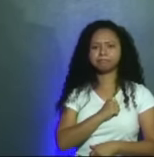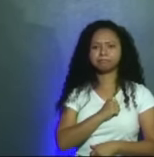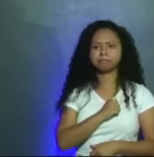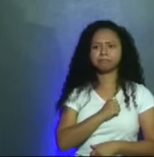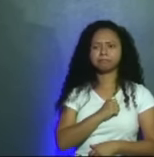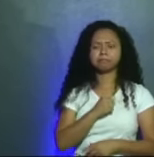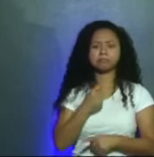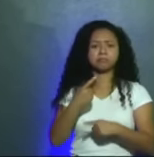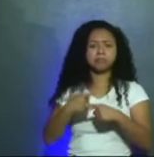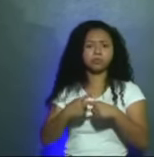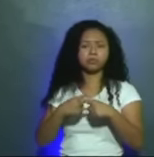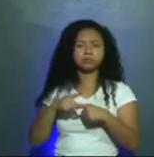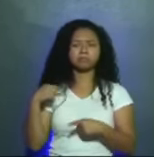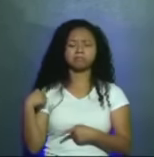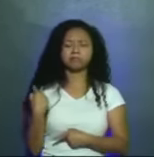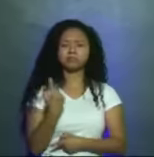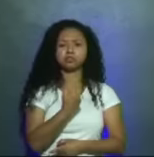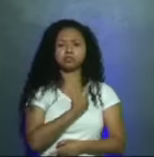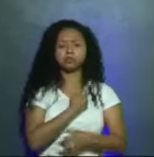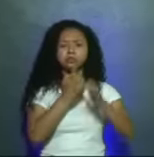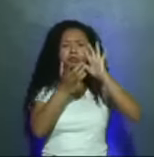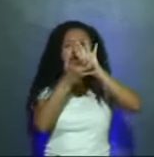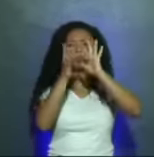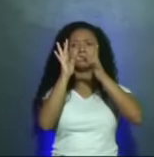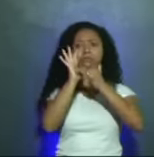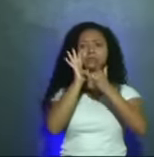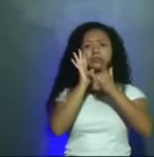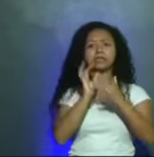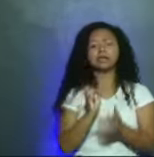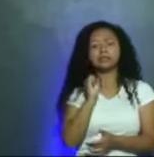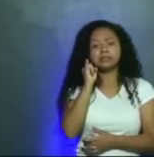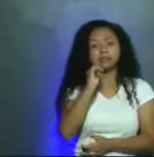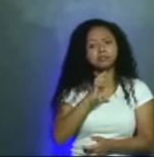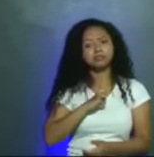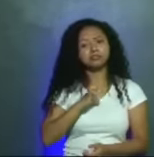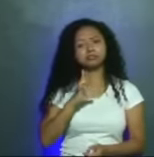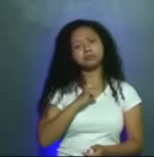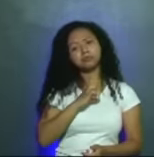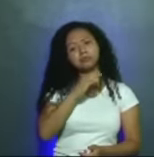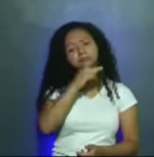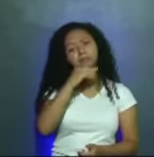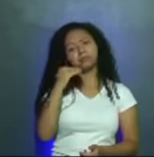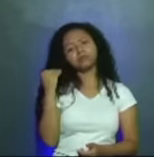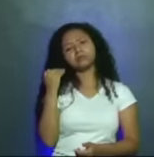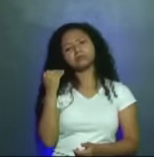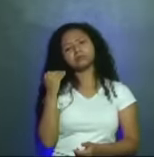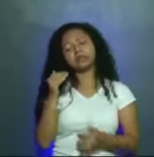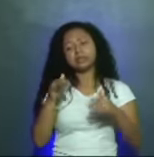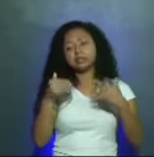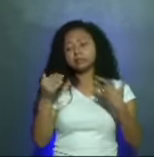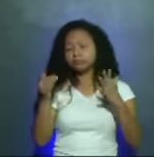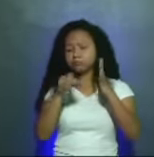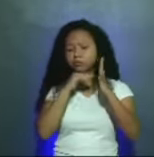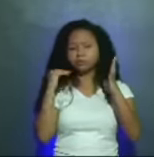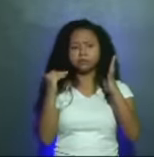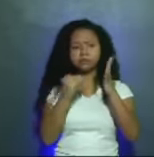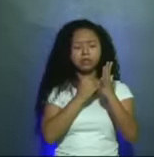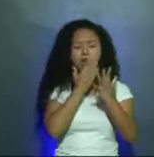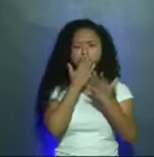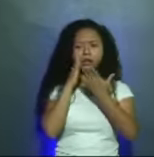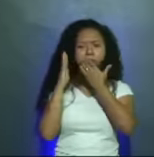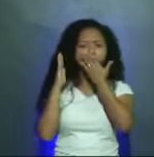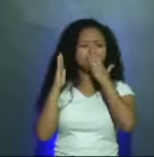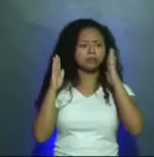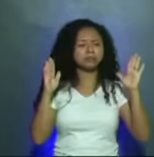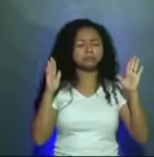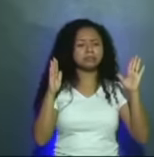o nosso Jesus, se ele estivesse ainda morto, então todas as promessas que ele nos fez, nós não poderíamos